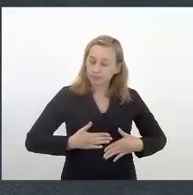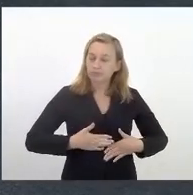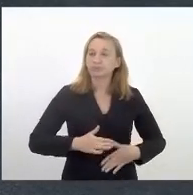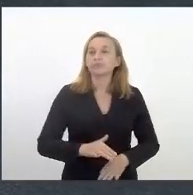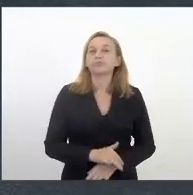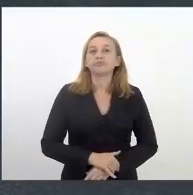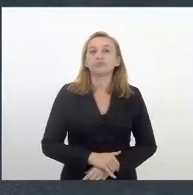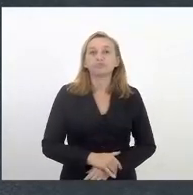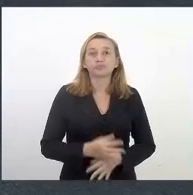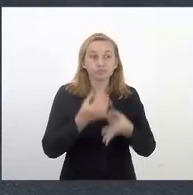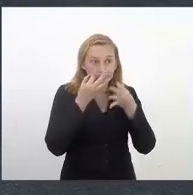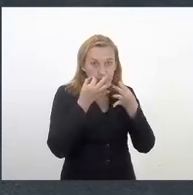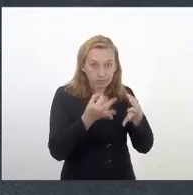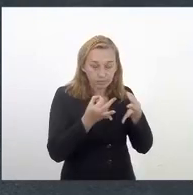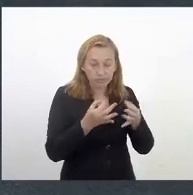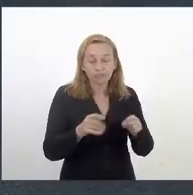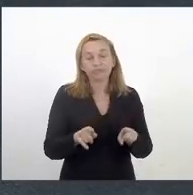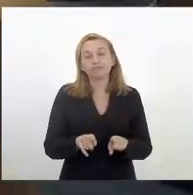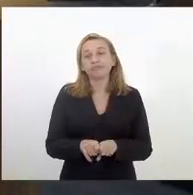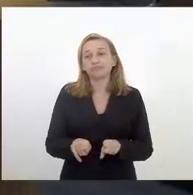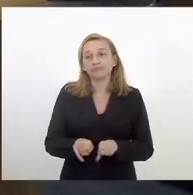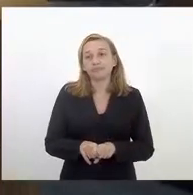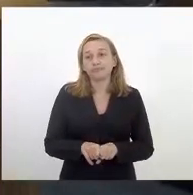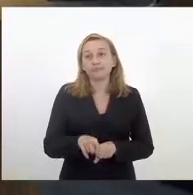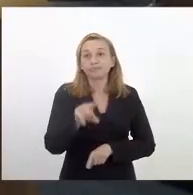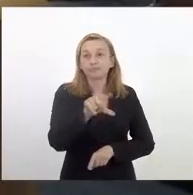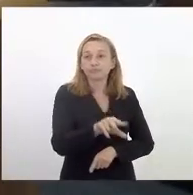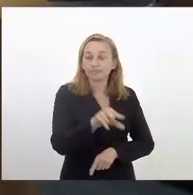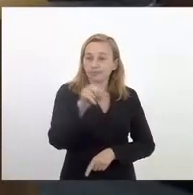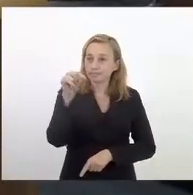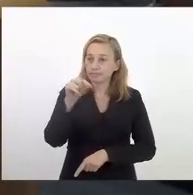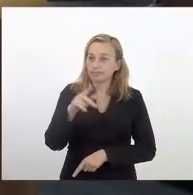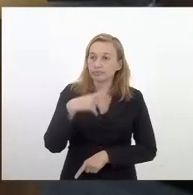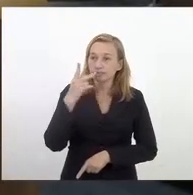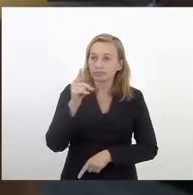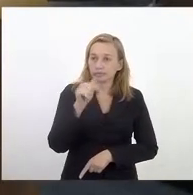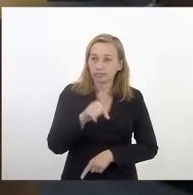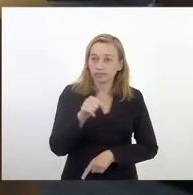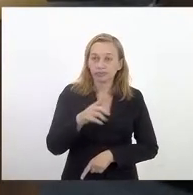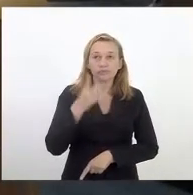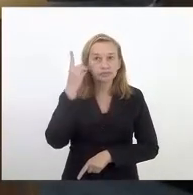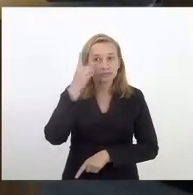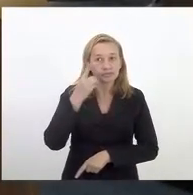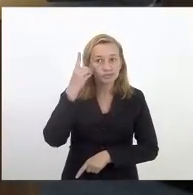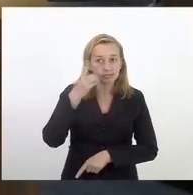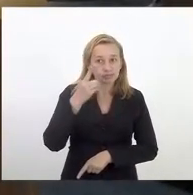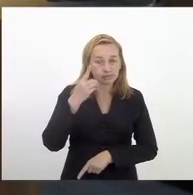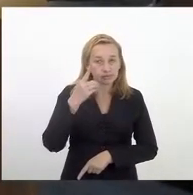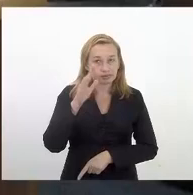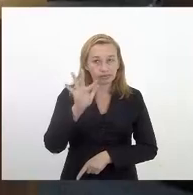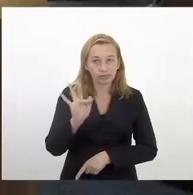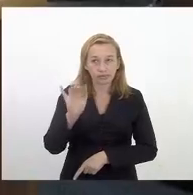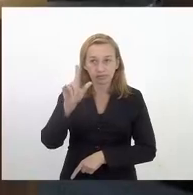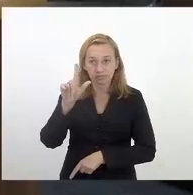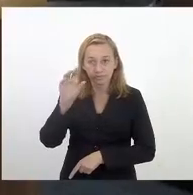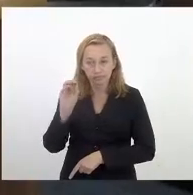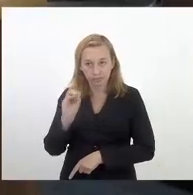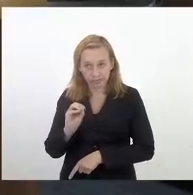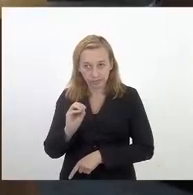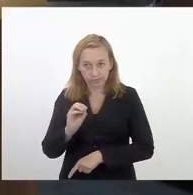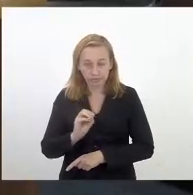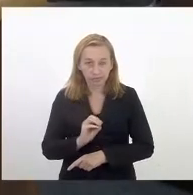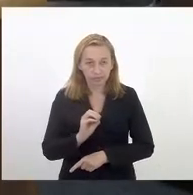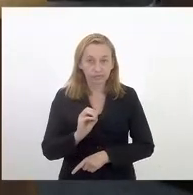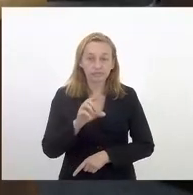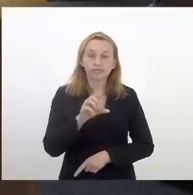muito muito atentos para decidir como bem disse aqui o deputado Flávio serafini para decidir